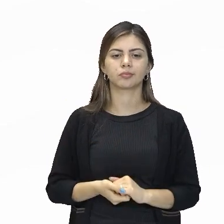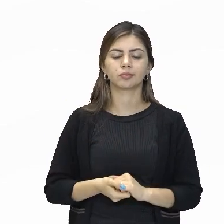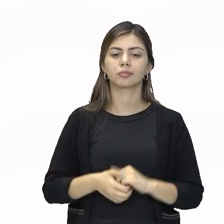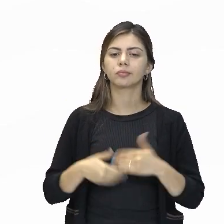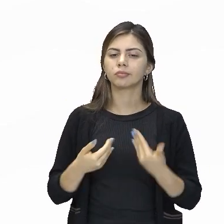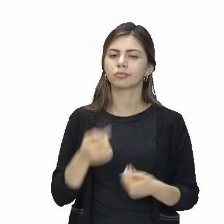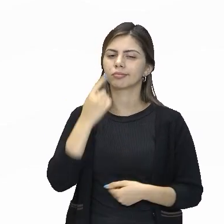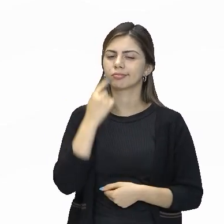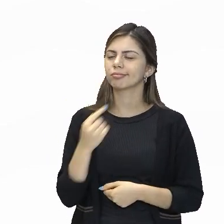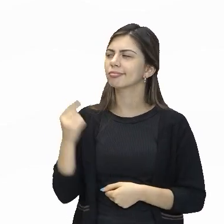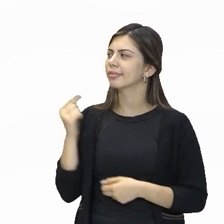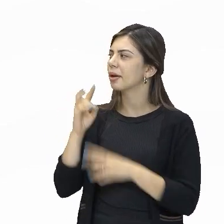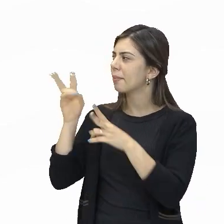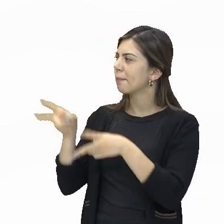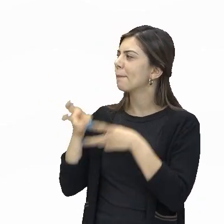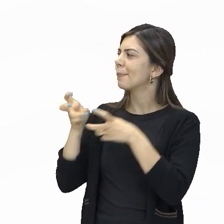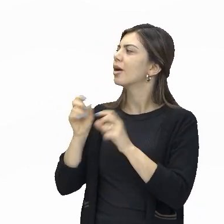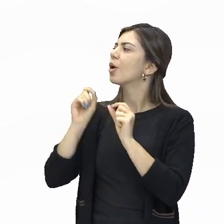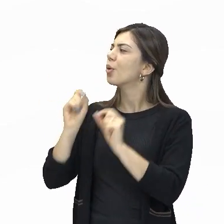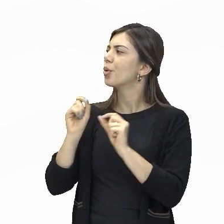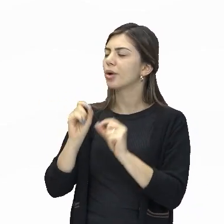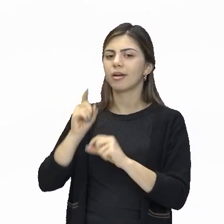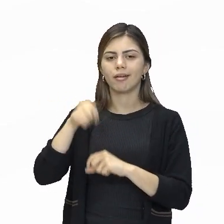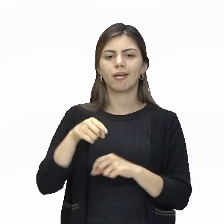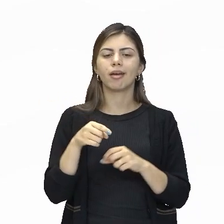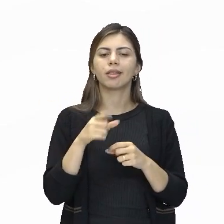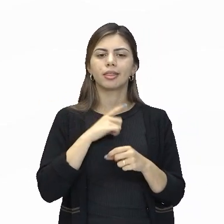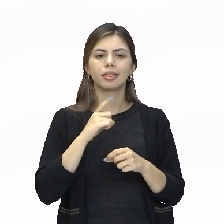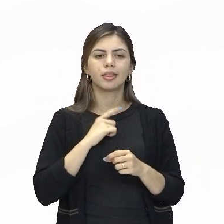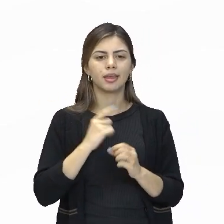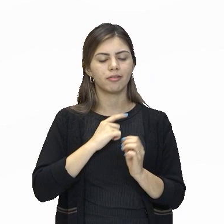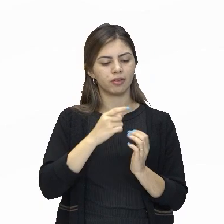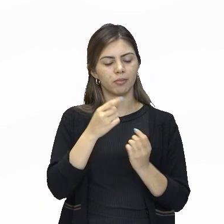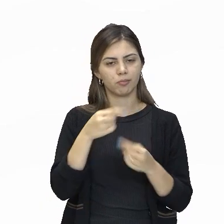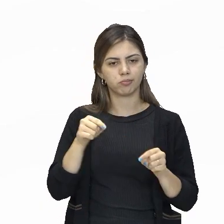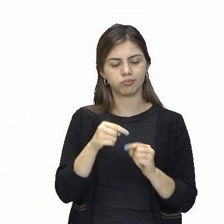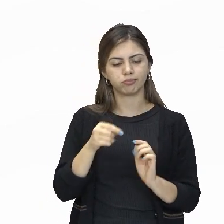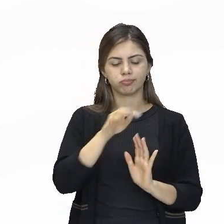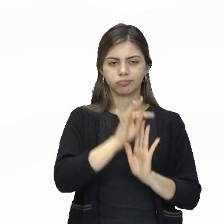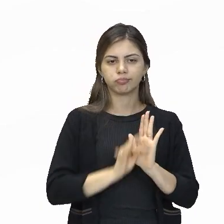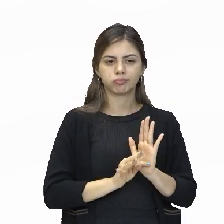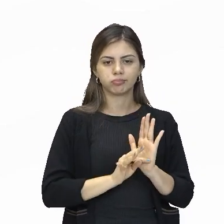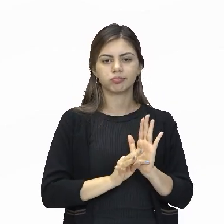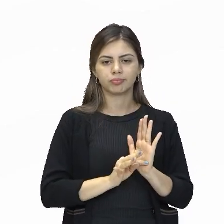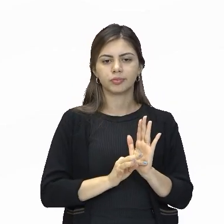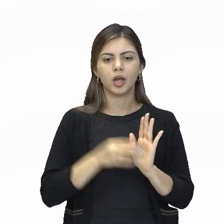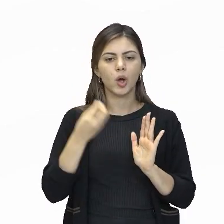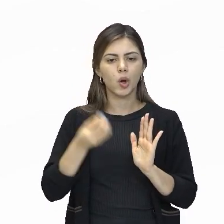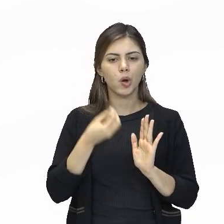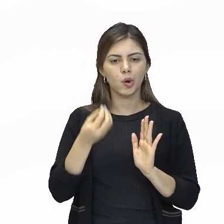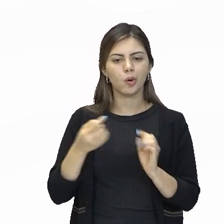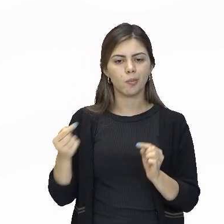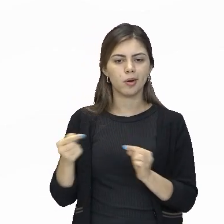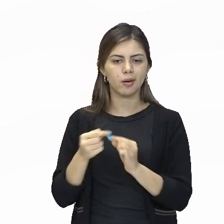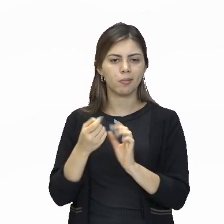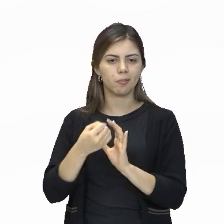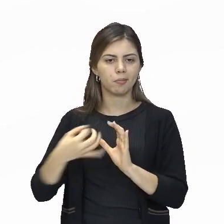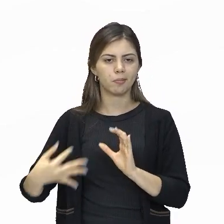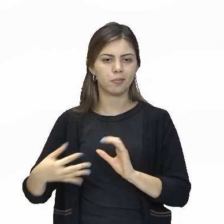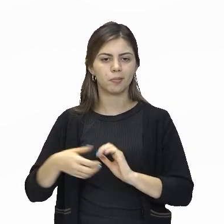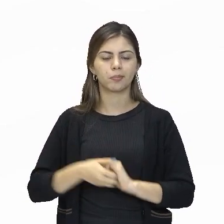Olha só aqui o poema de Oswald de Andrade para mostrar como se aplica essas